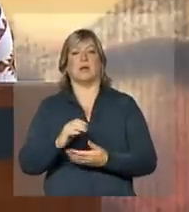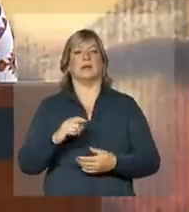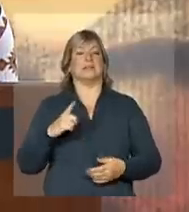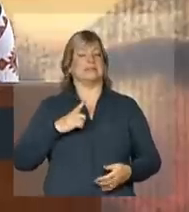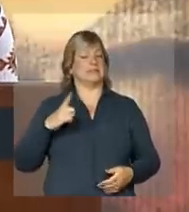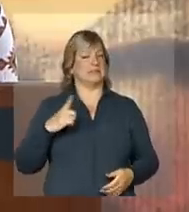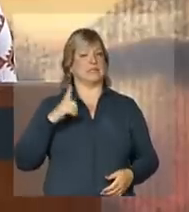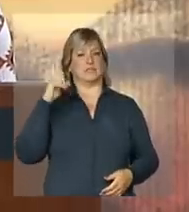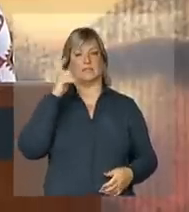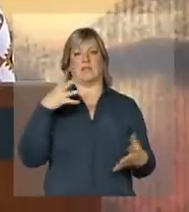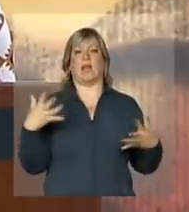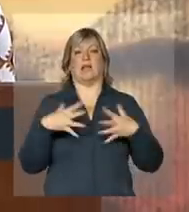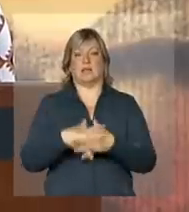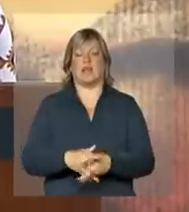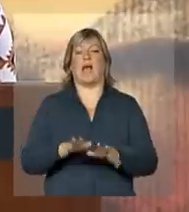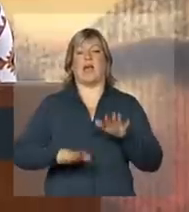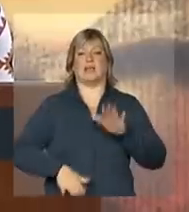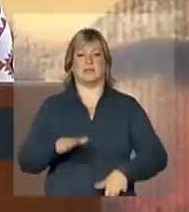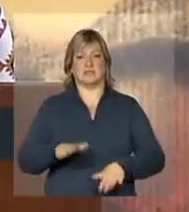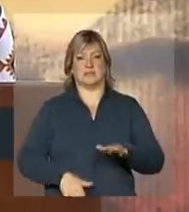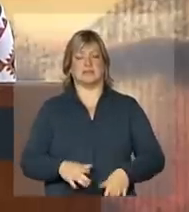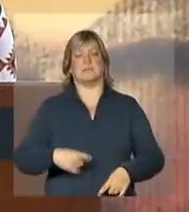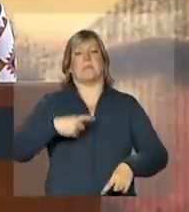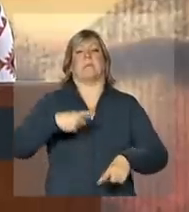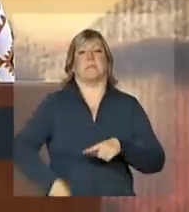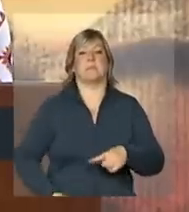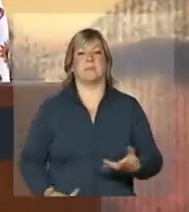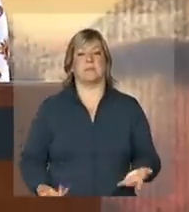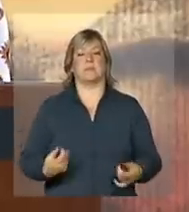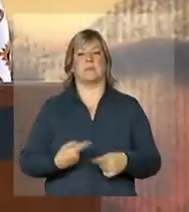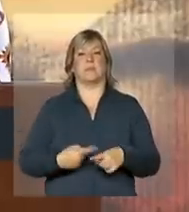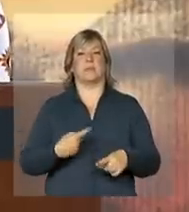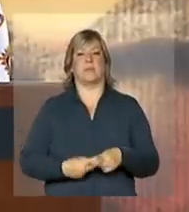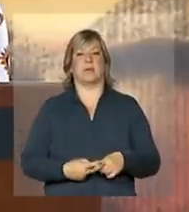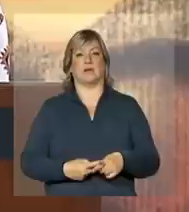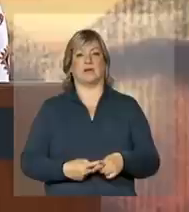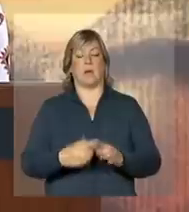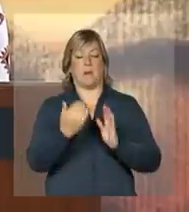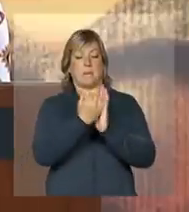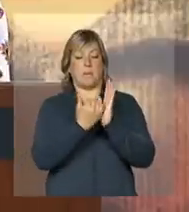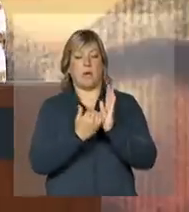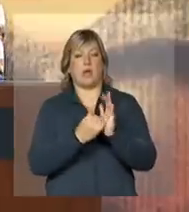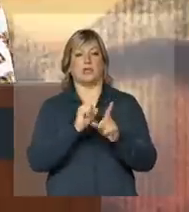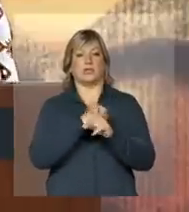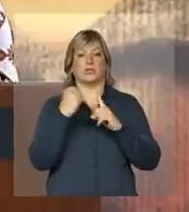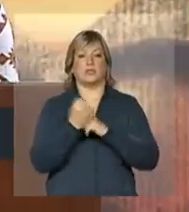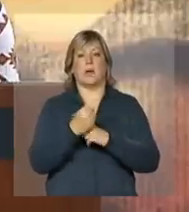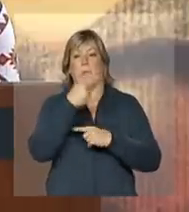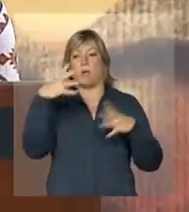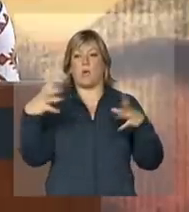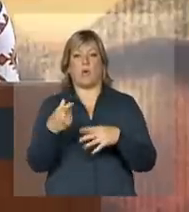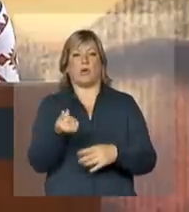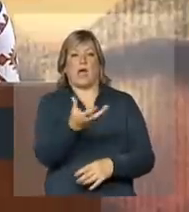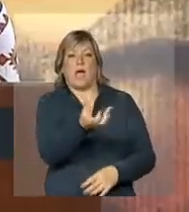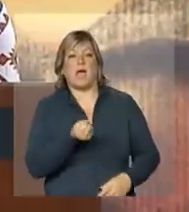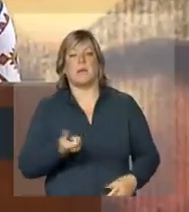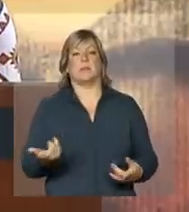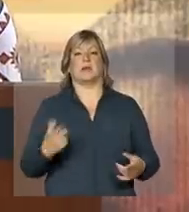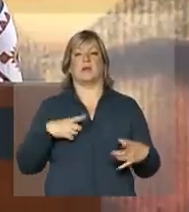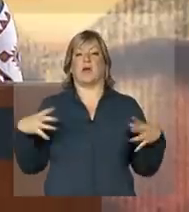presente e muitas vezes a burocracia impede que o programa social chegue até a